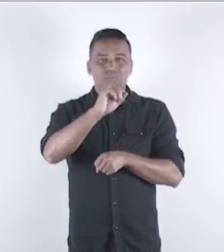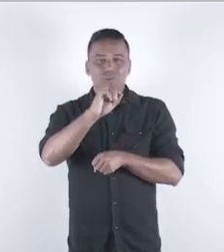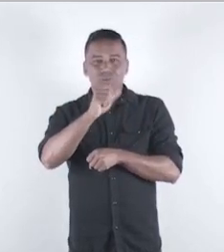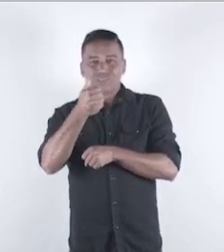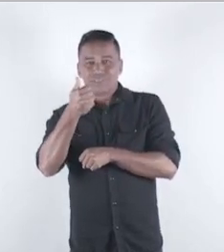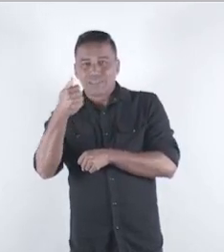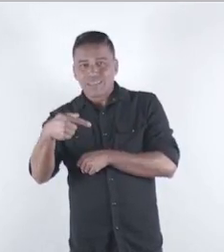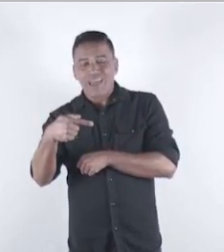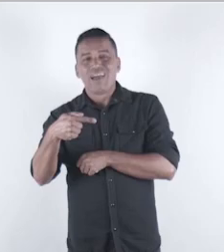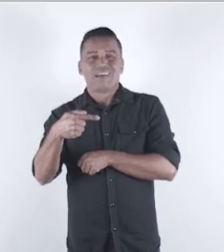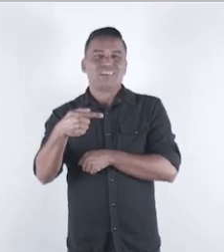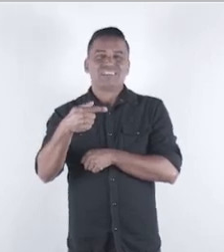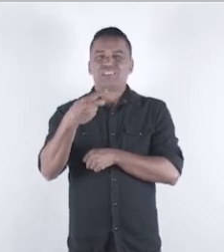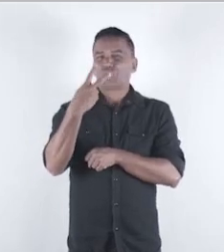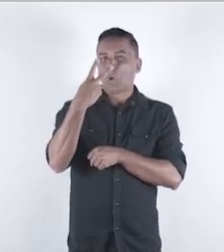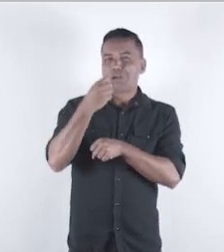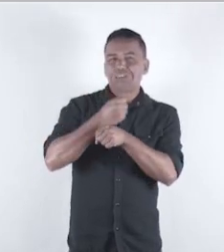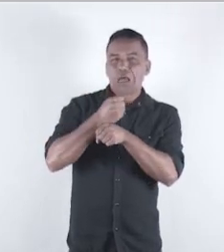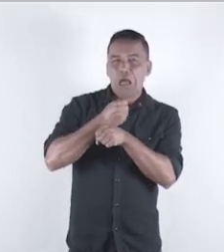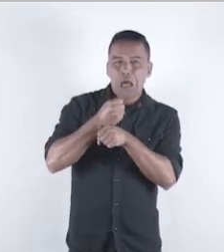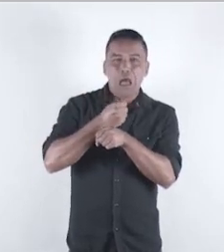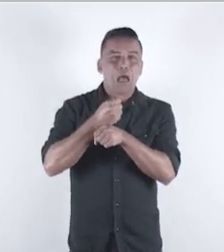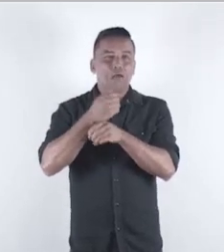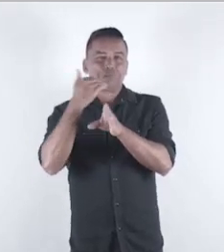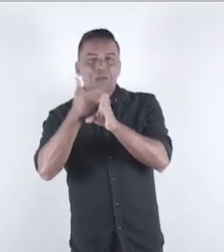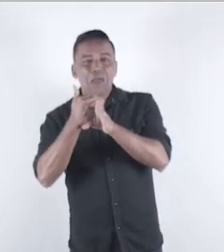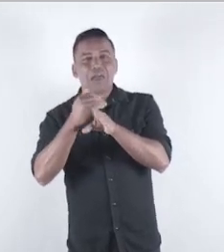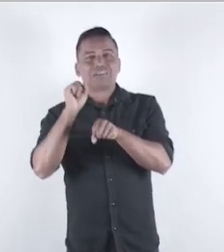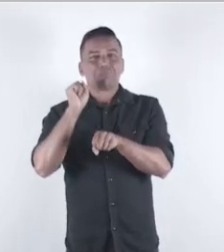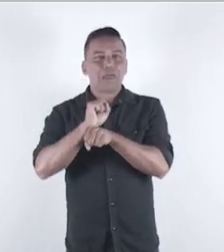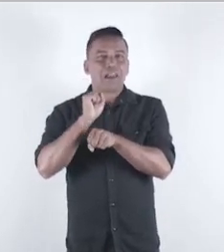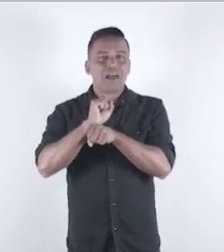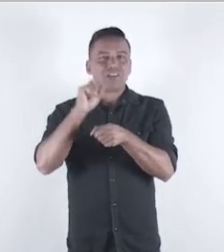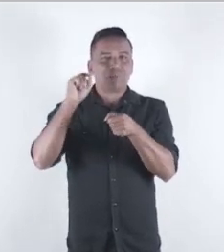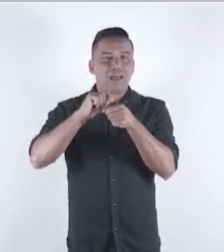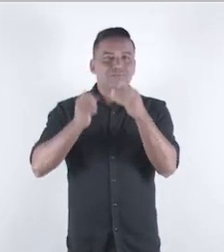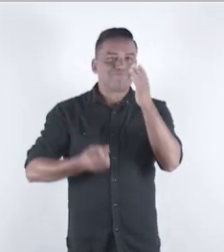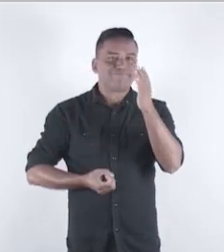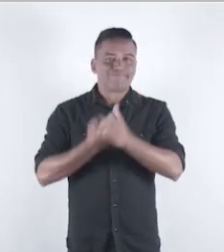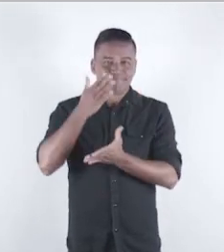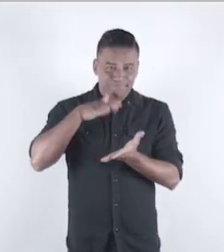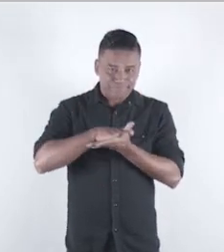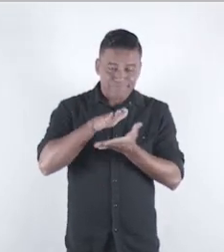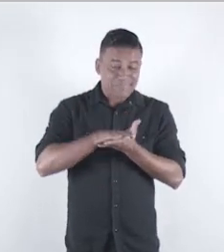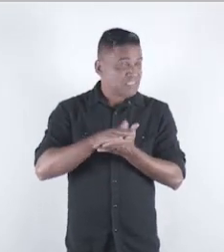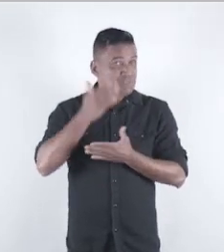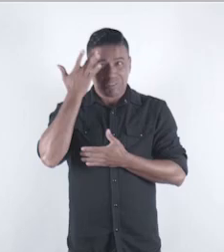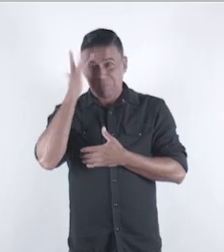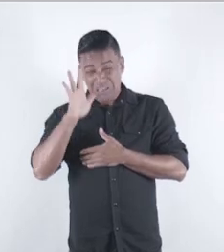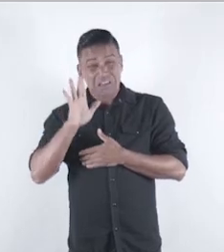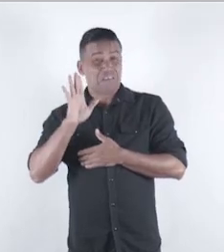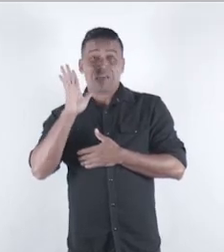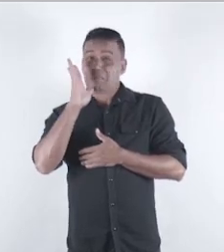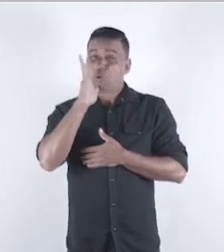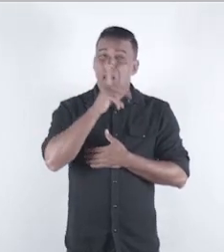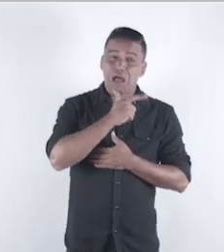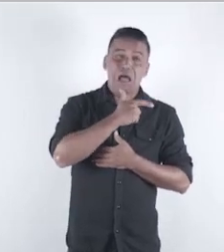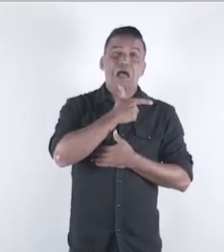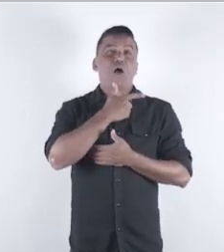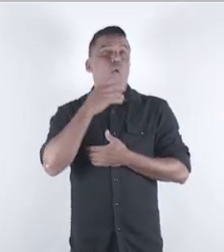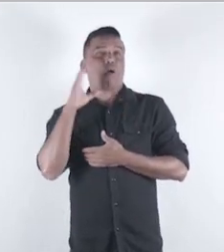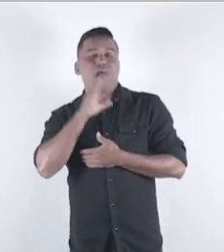meio esperando para sair. Tinha aquela indefinição de não saber se ia sair, se ia demorar, se não ia e